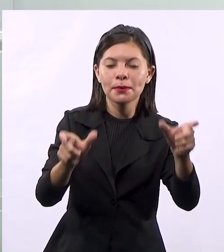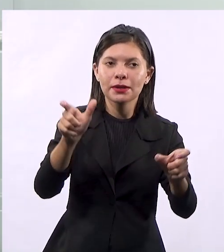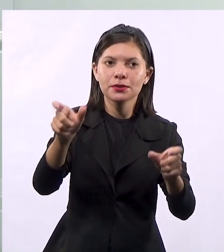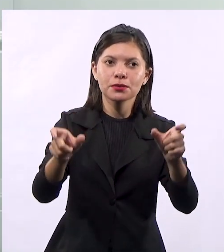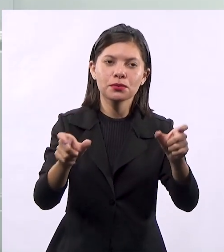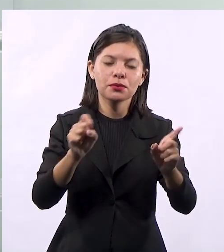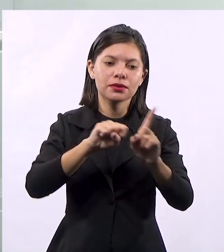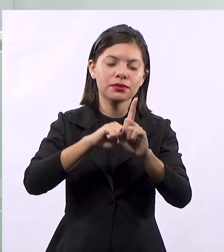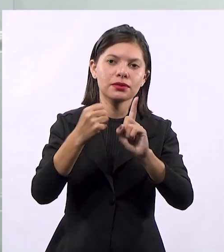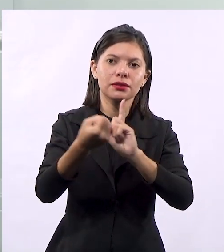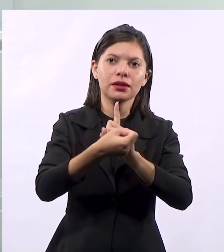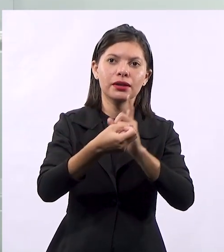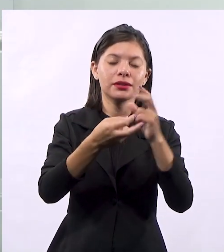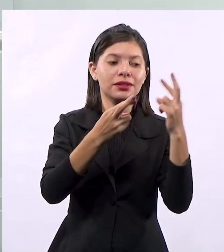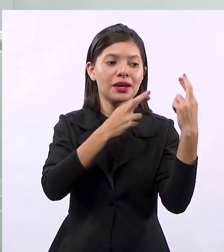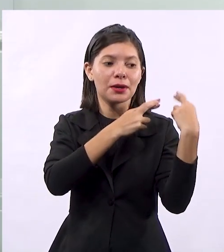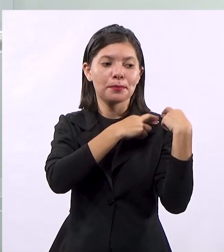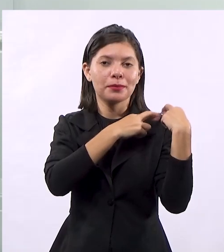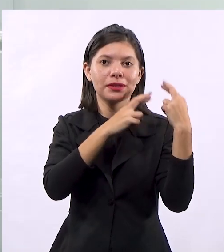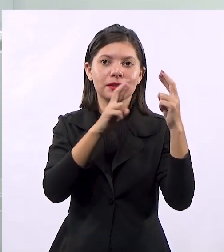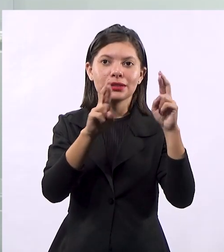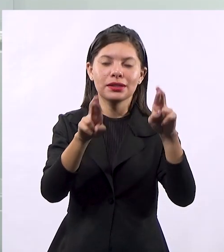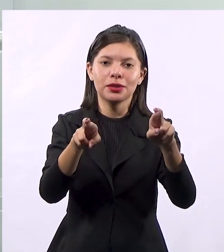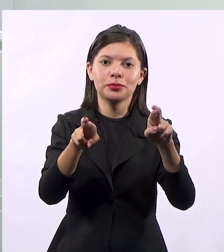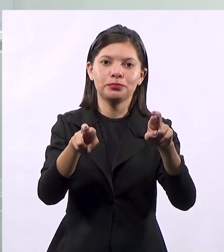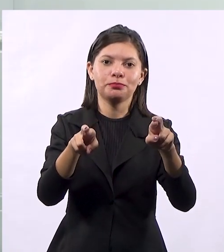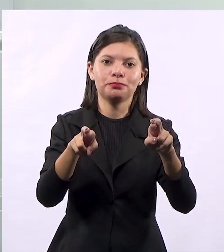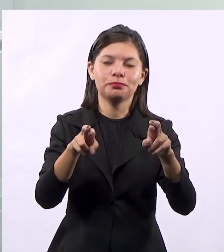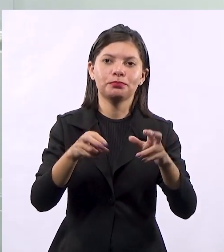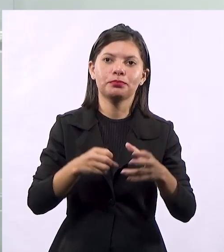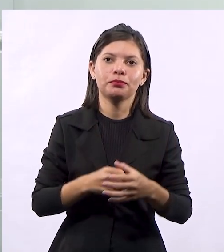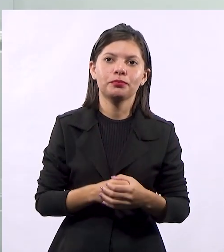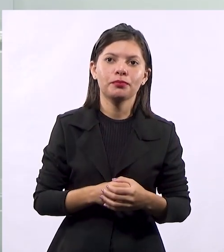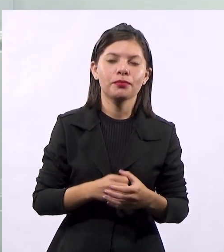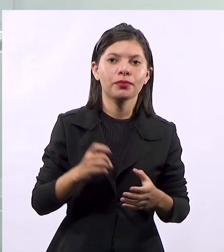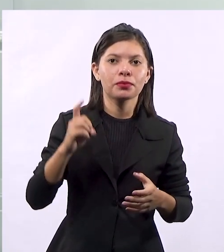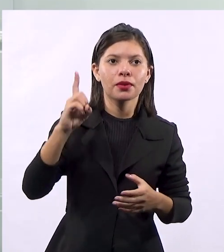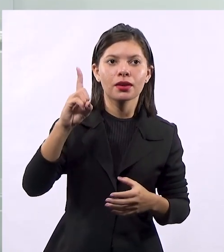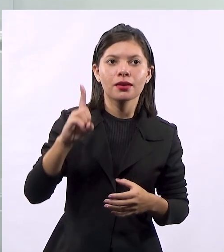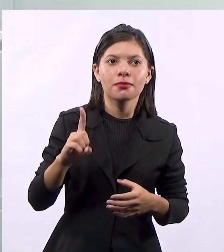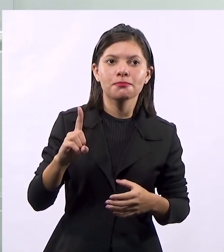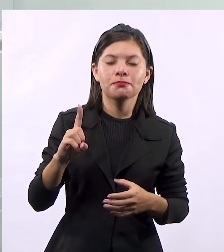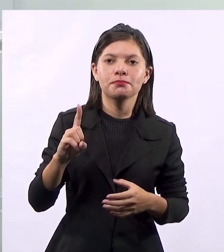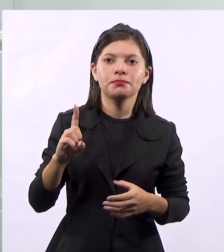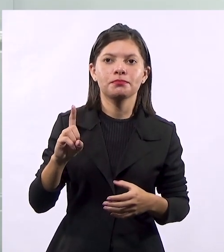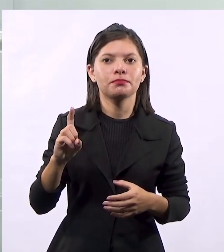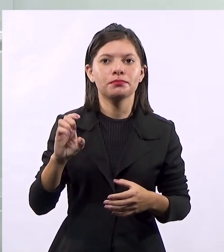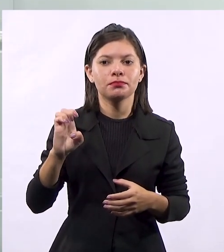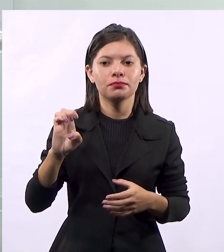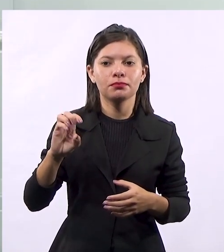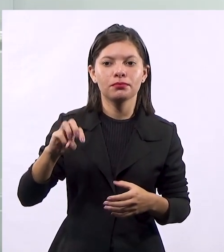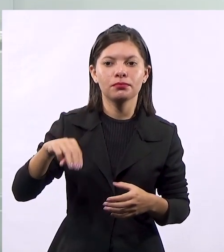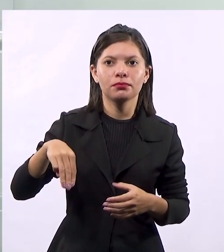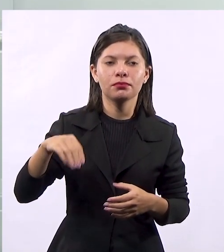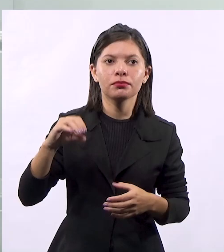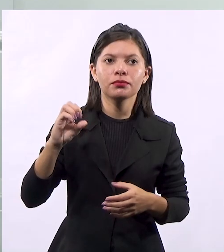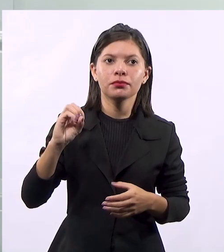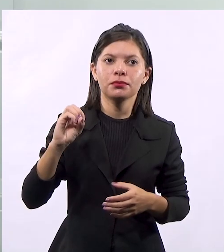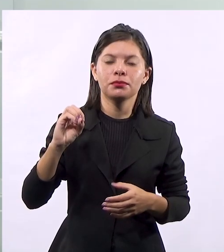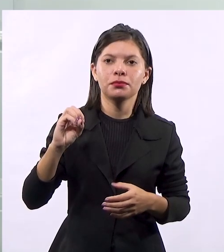jurídico de um Estado, de um governo. Esse ordenamento jurídico é construído por